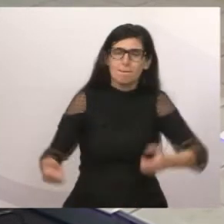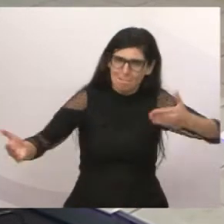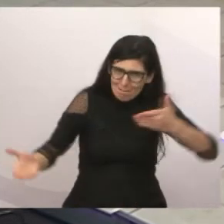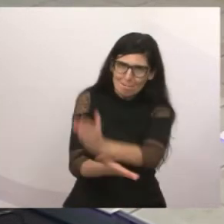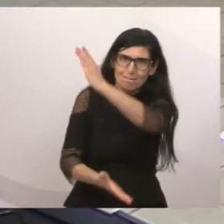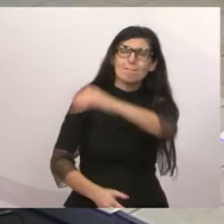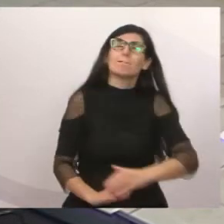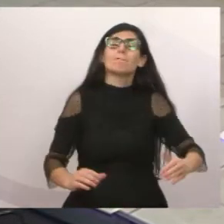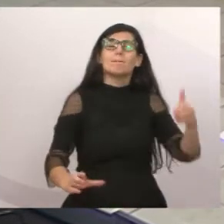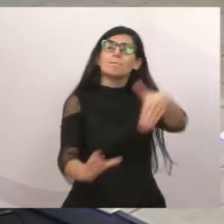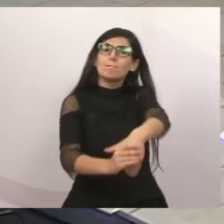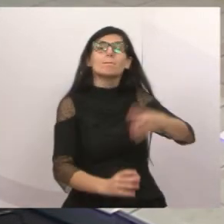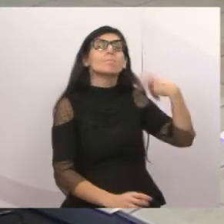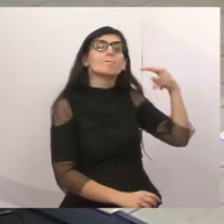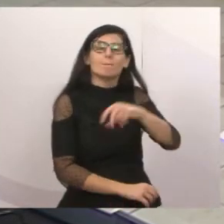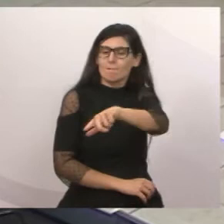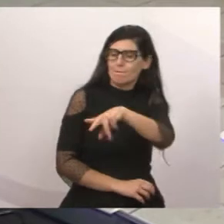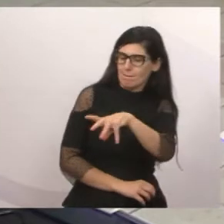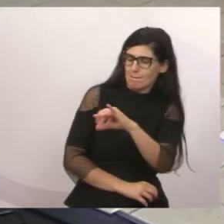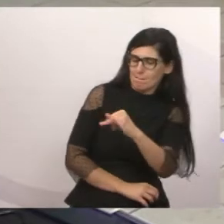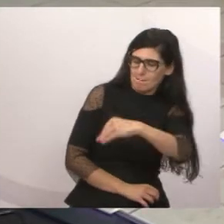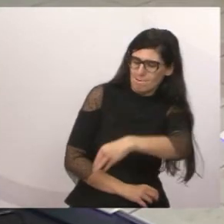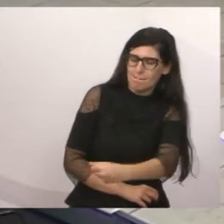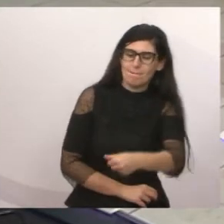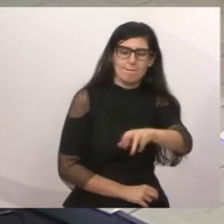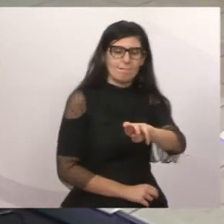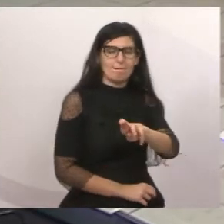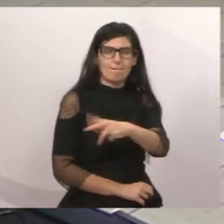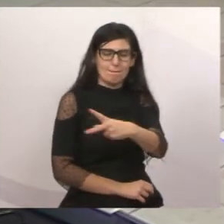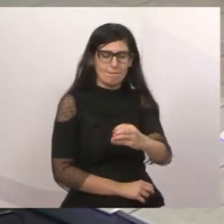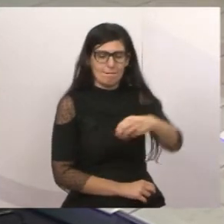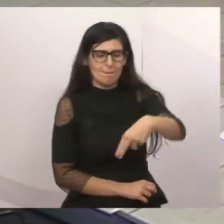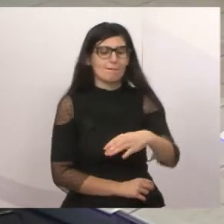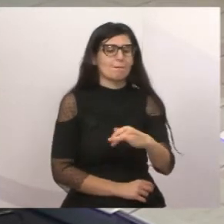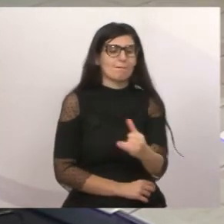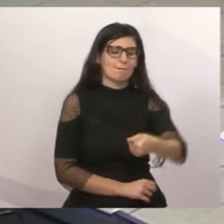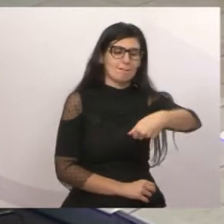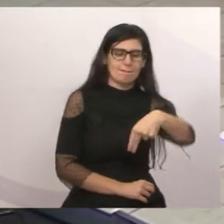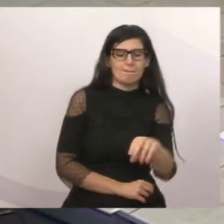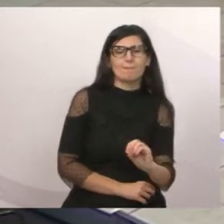Como vota a vereadora Lucimar Ponciano?